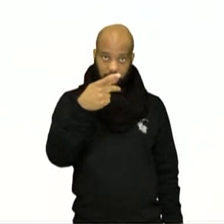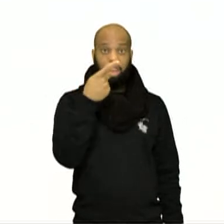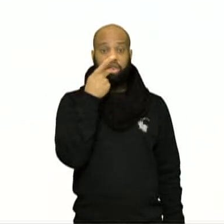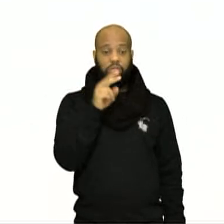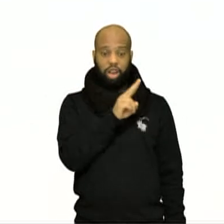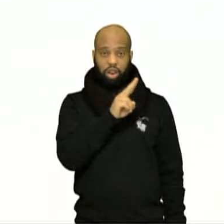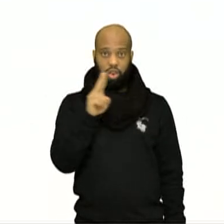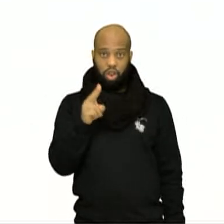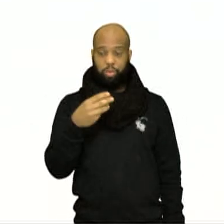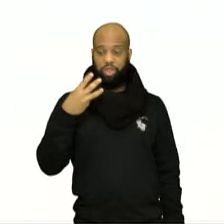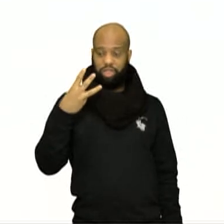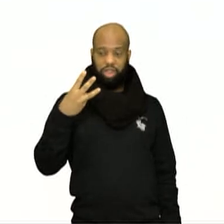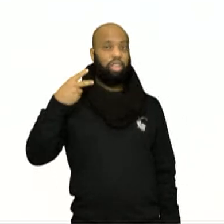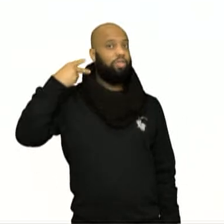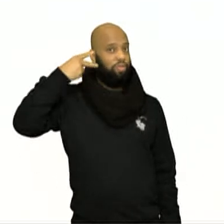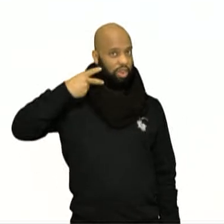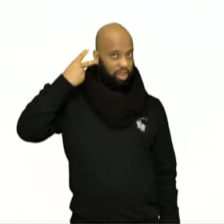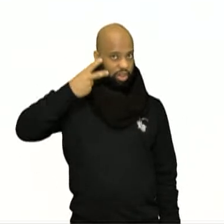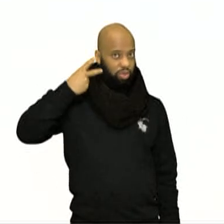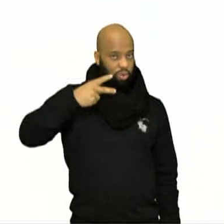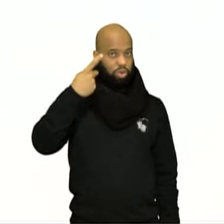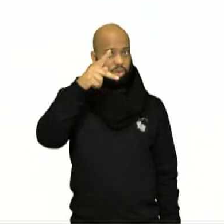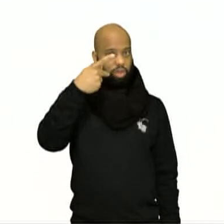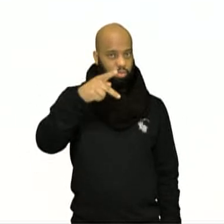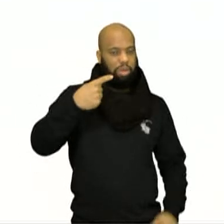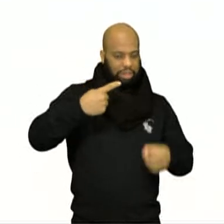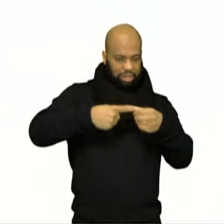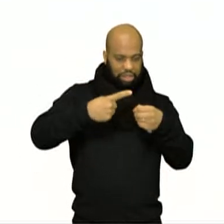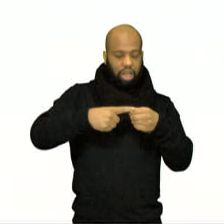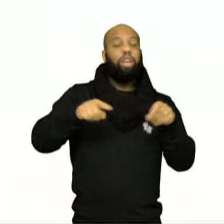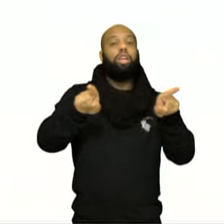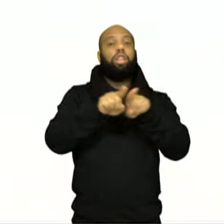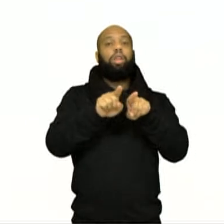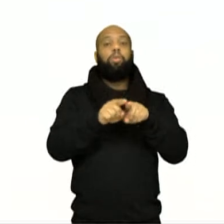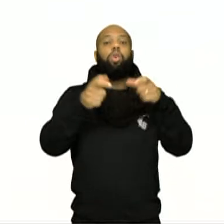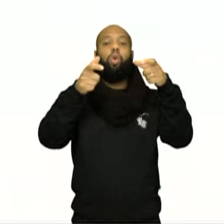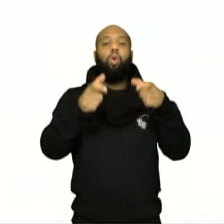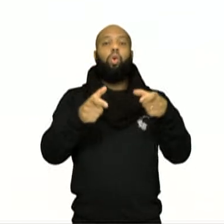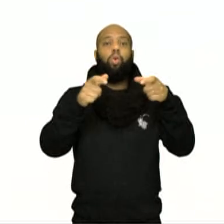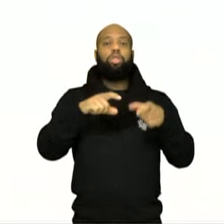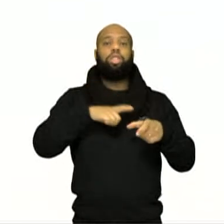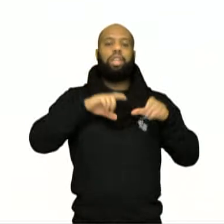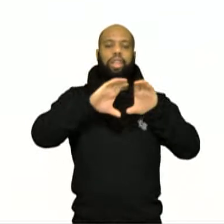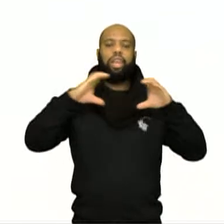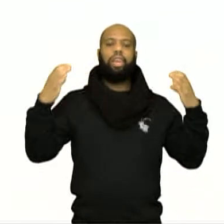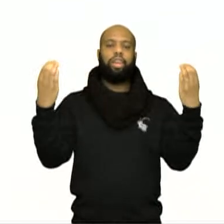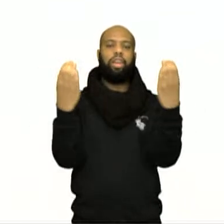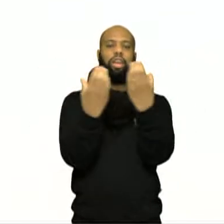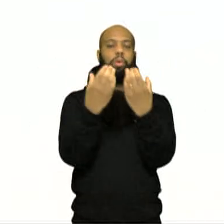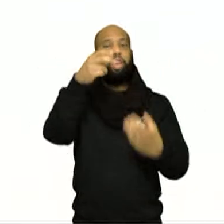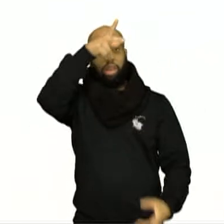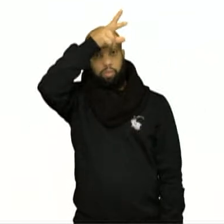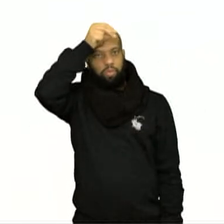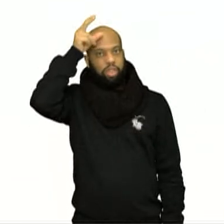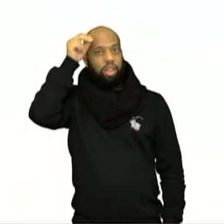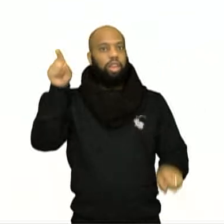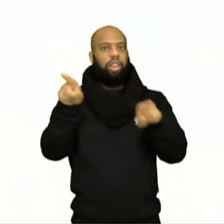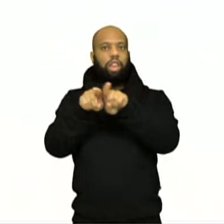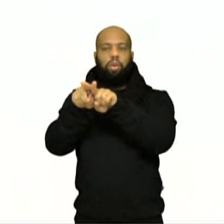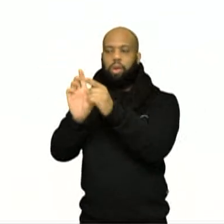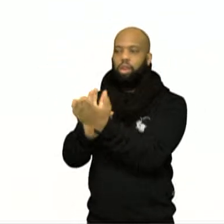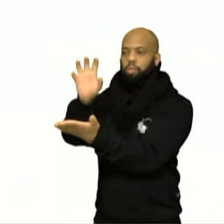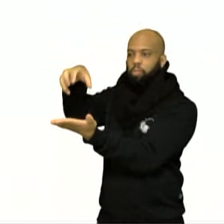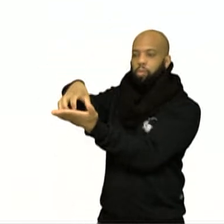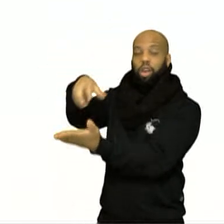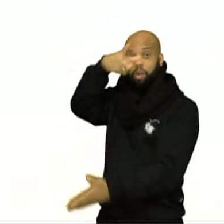de 3 vereadores de seu município e onde fica a Câmara Municipal e a Prefeitura em